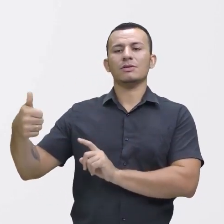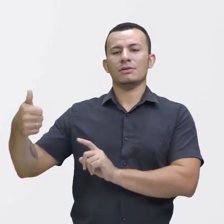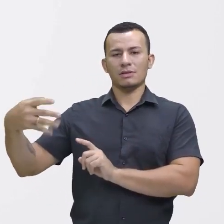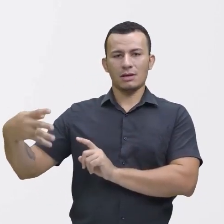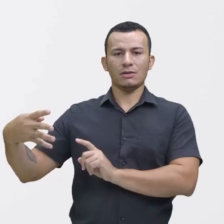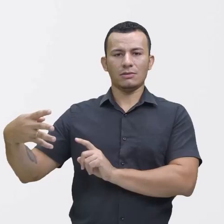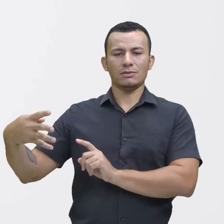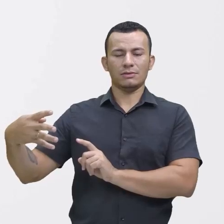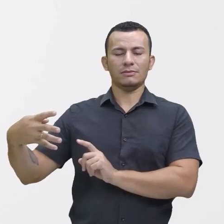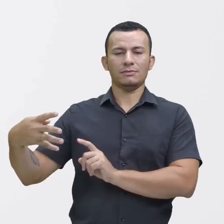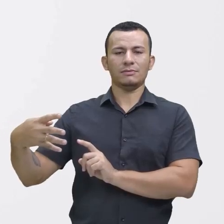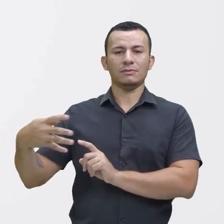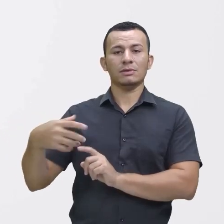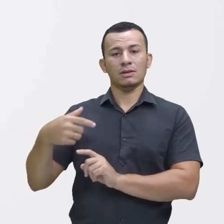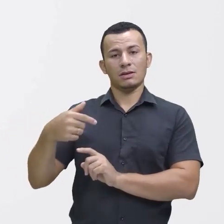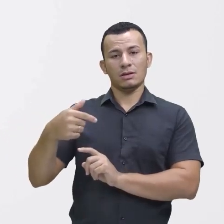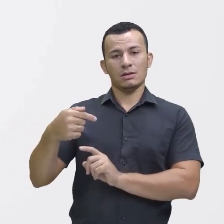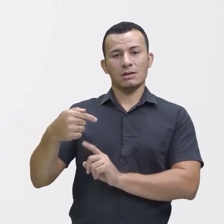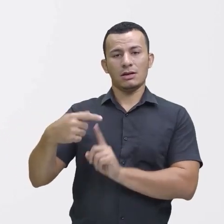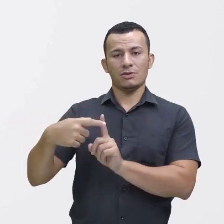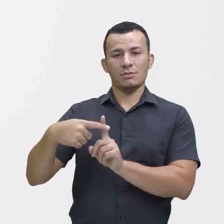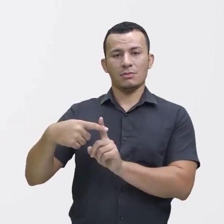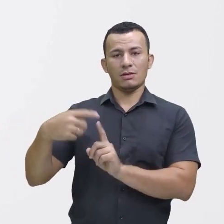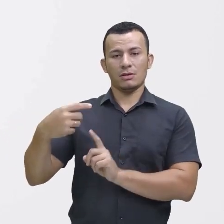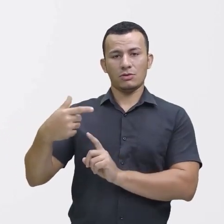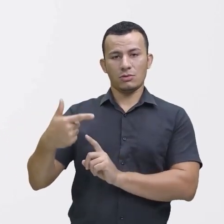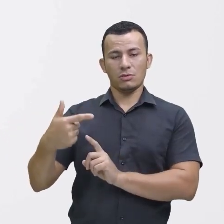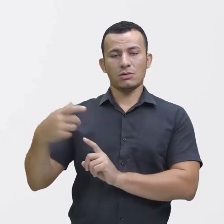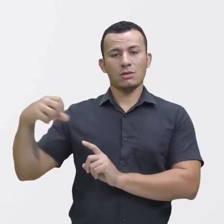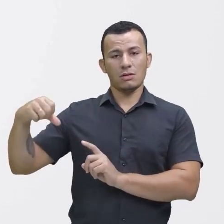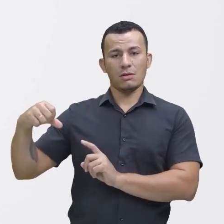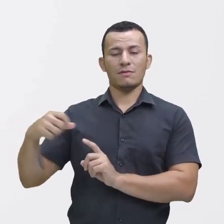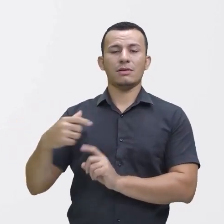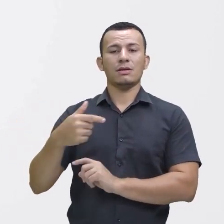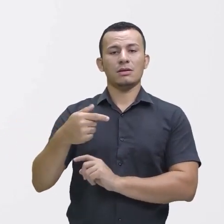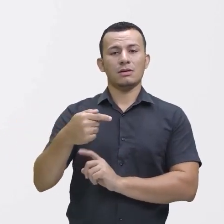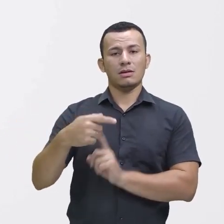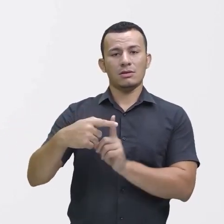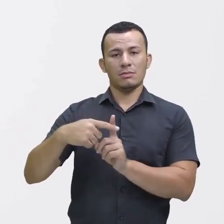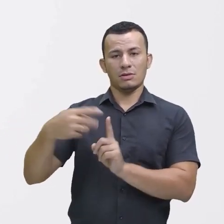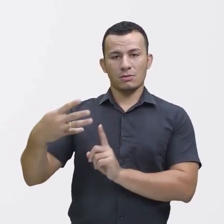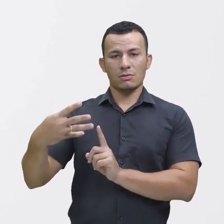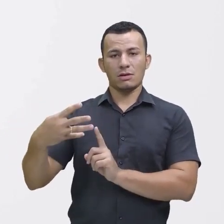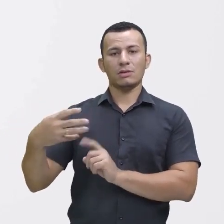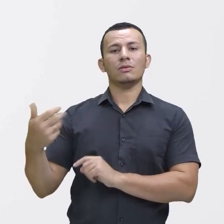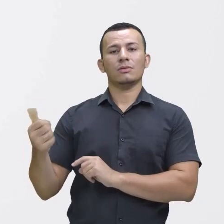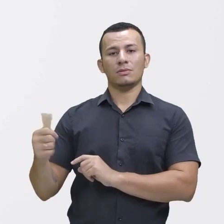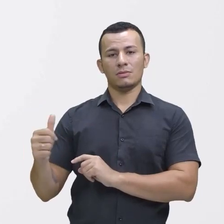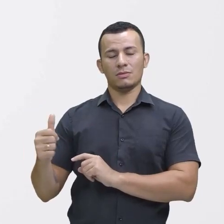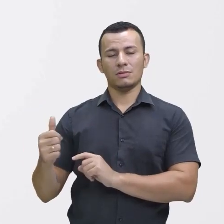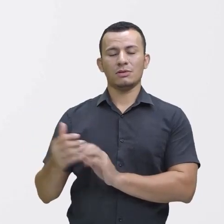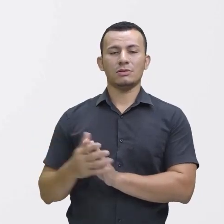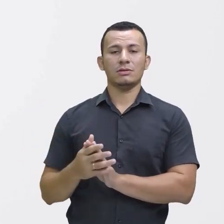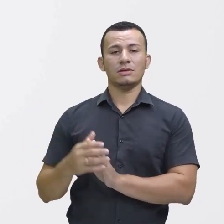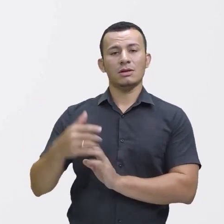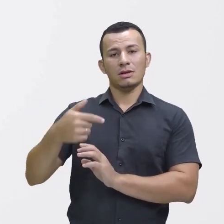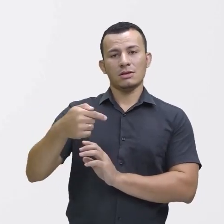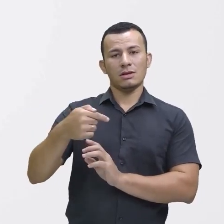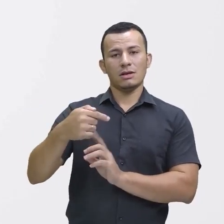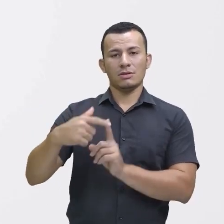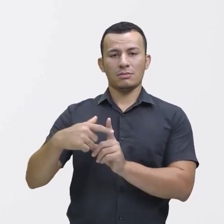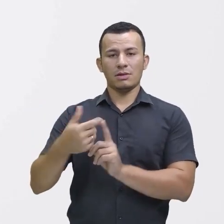14. 7 mais 2? 9. 7 mais 4? 11. E 7 mais